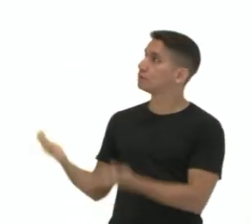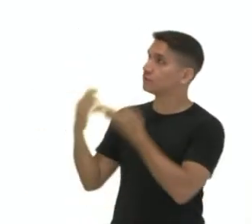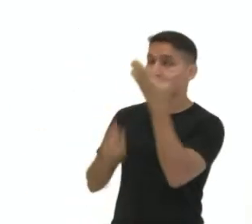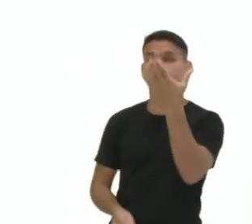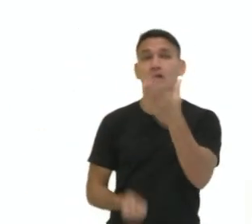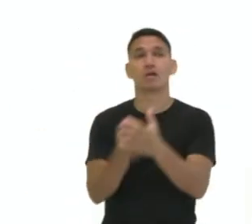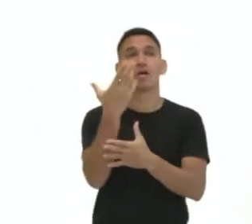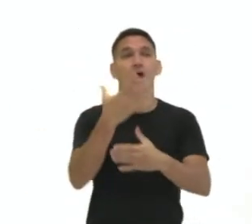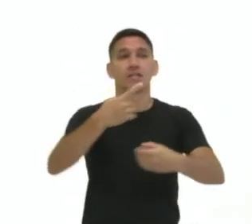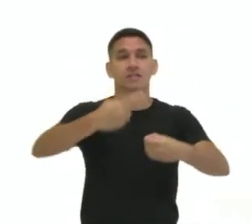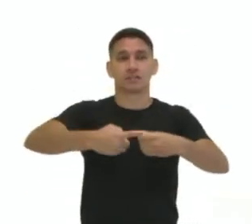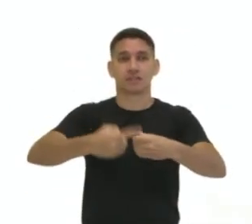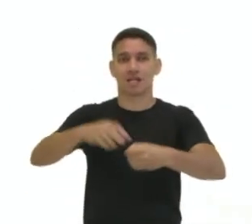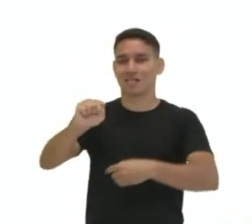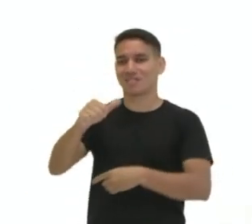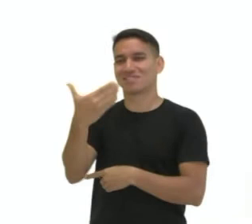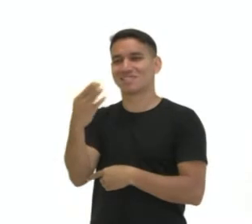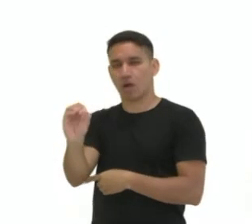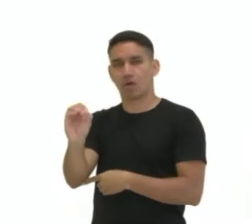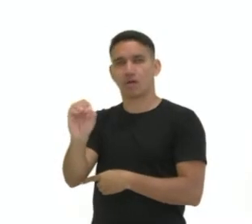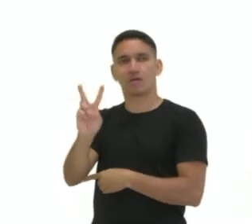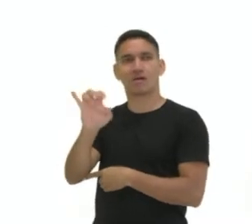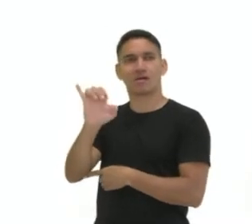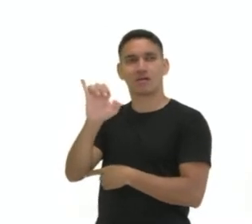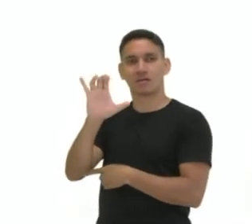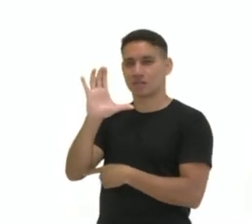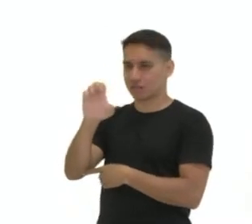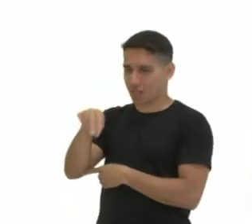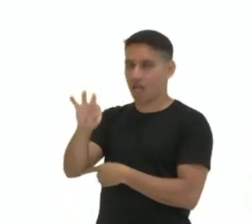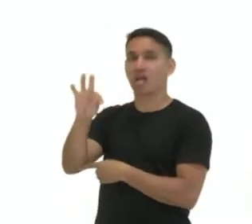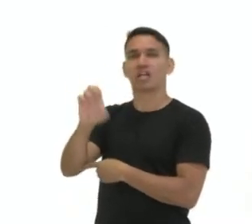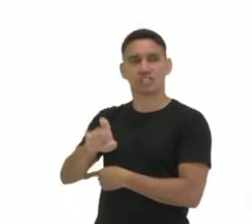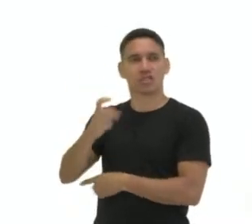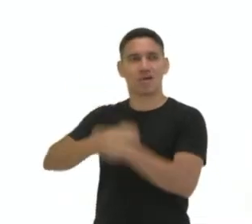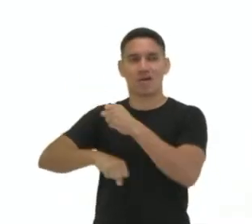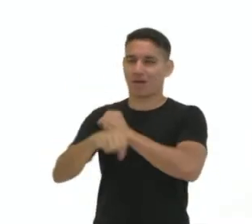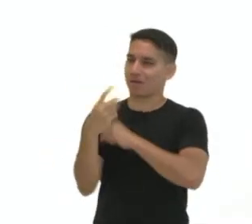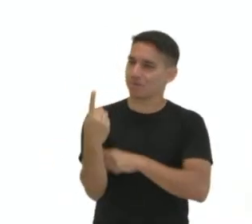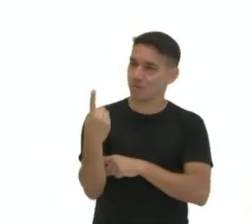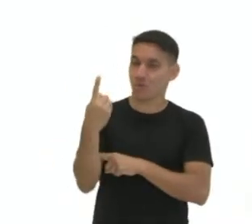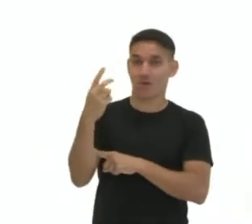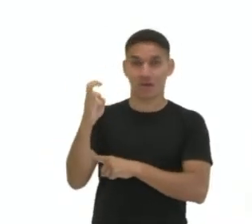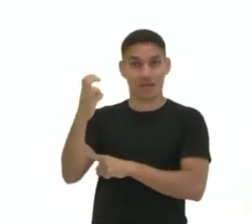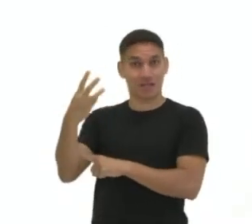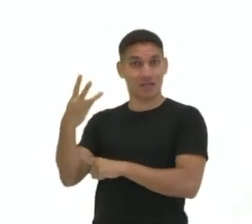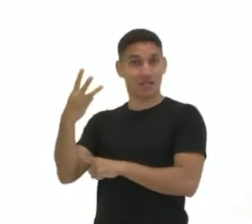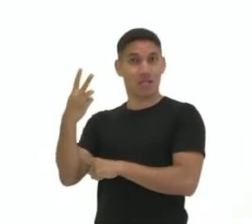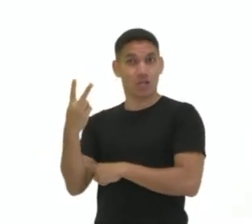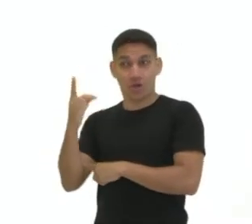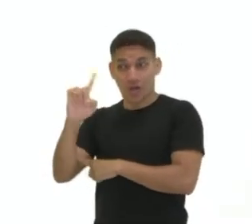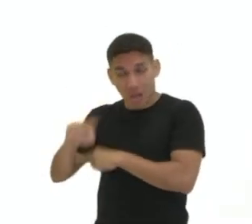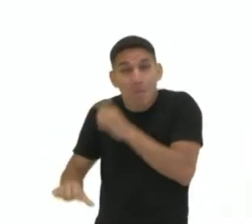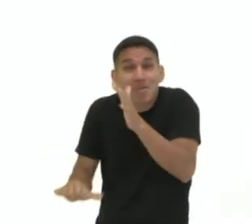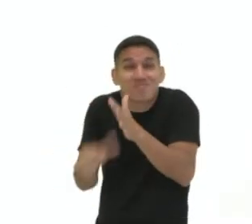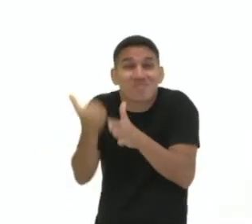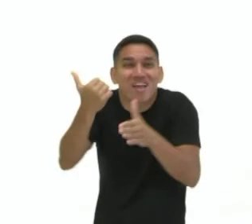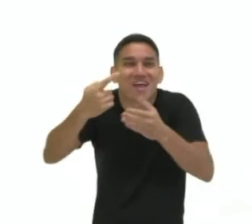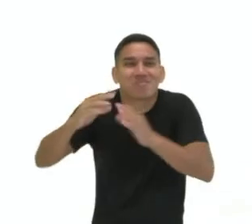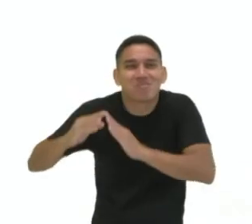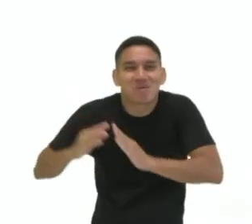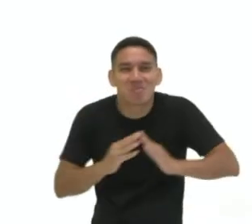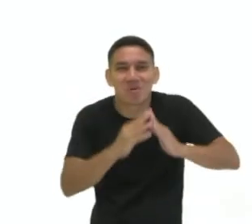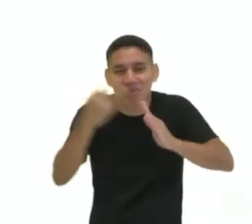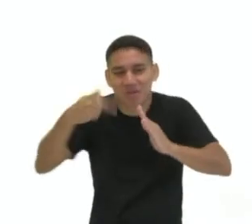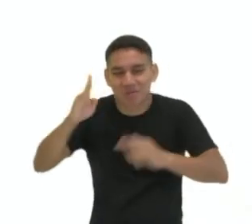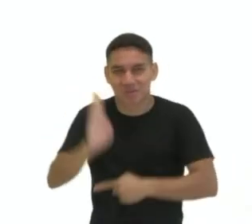São Vicente em 1532, a primeira vila do Brasil. Ali mandou erguer uma capela e o primeiro